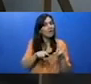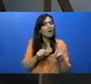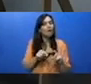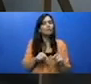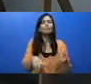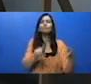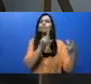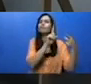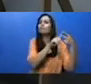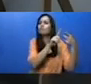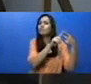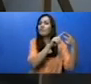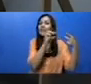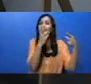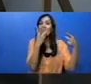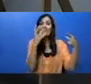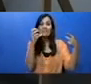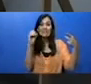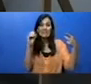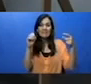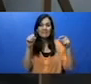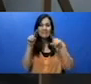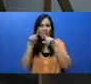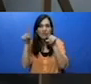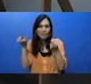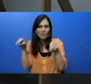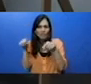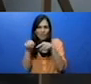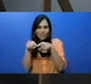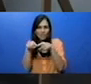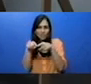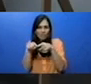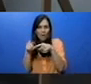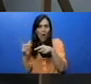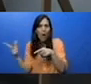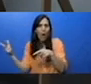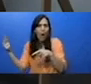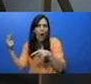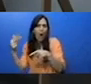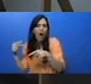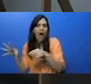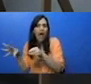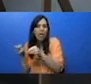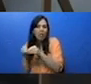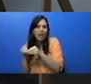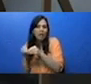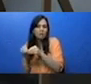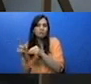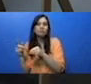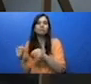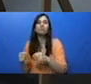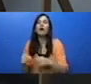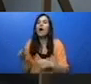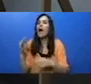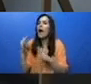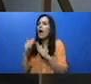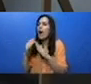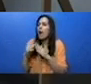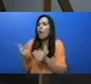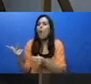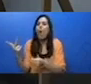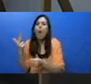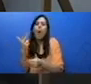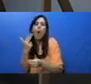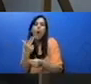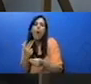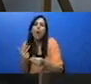30 fichas numeradas do anexo 1, por dupla ou trio. Então, aí na sua casa, você vai recortar esse